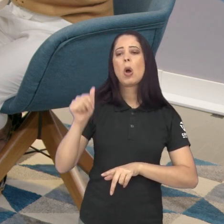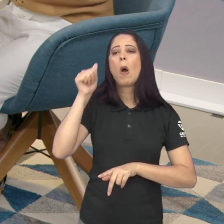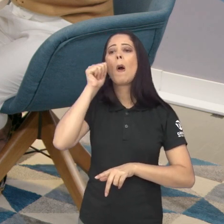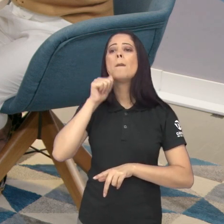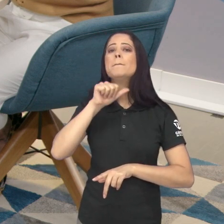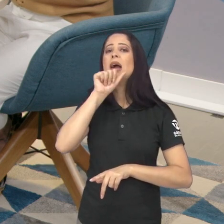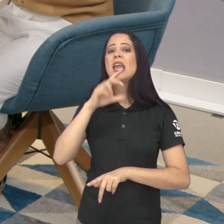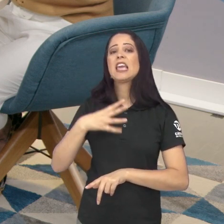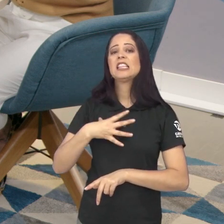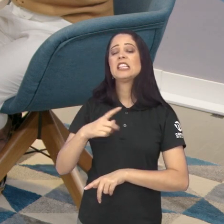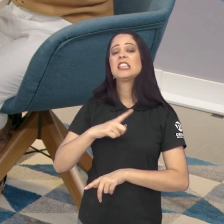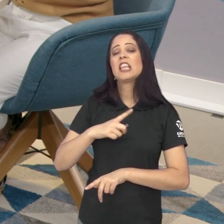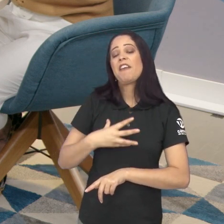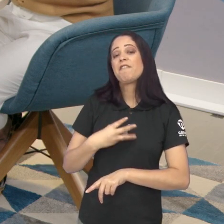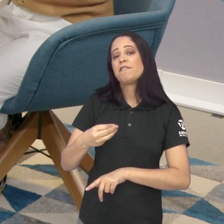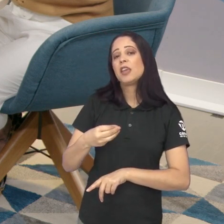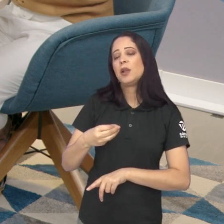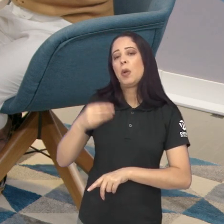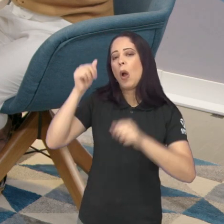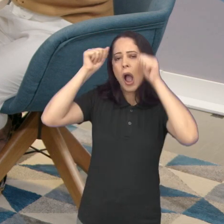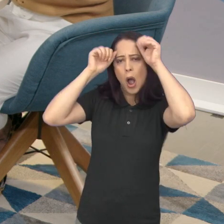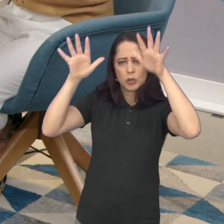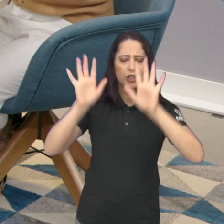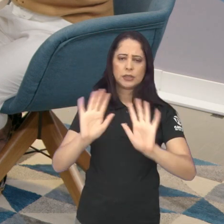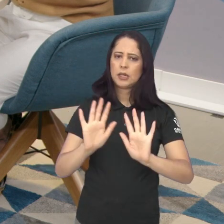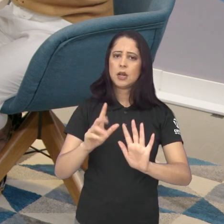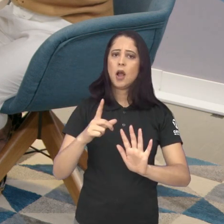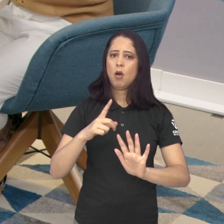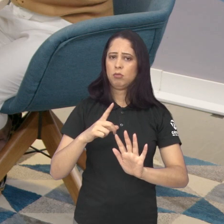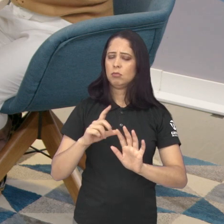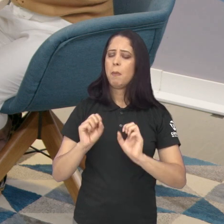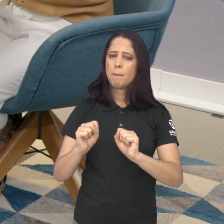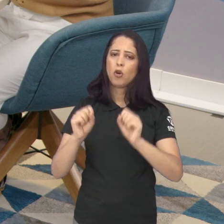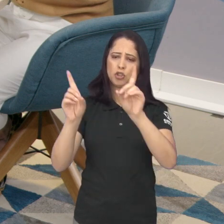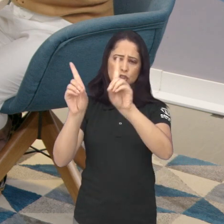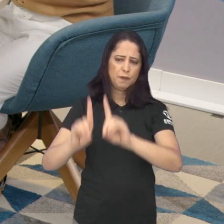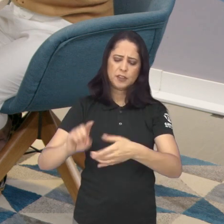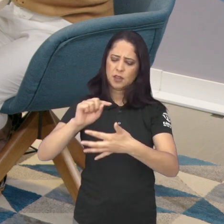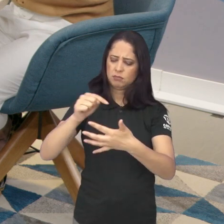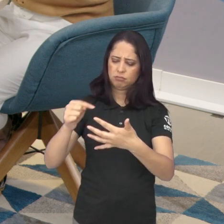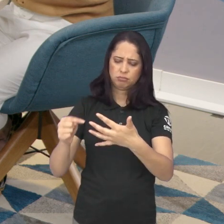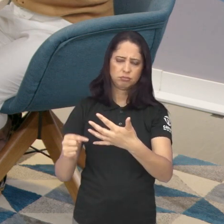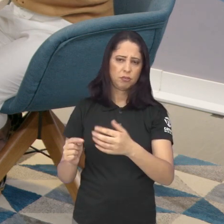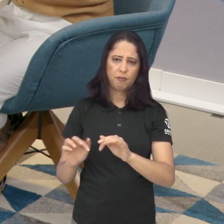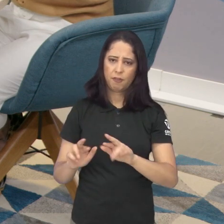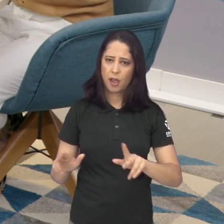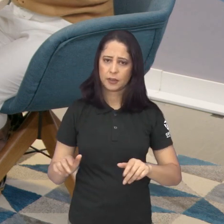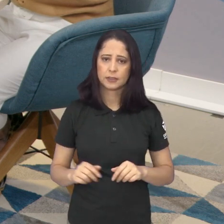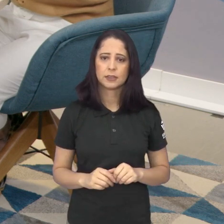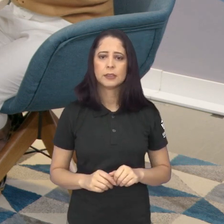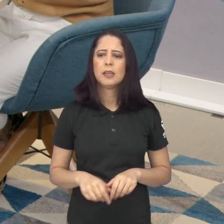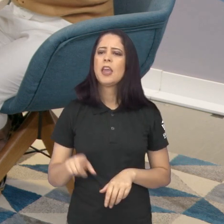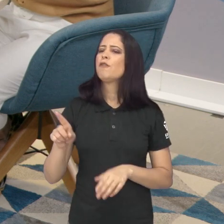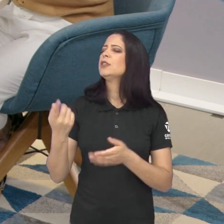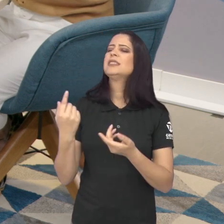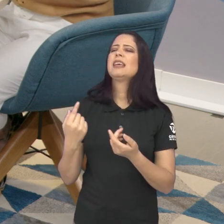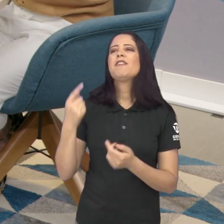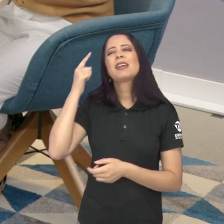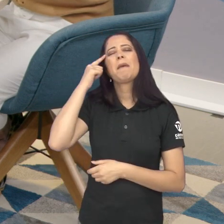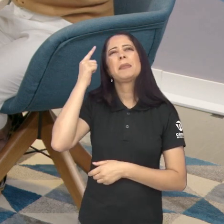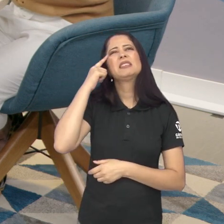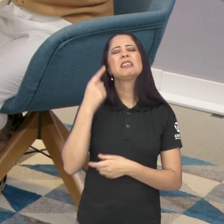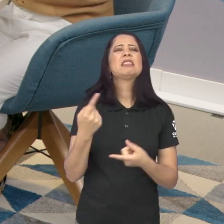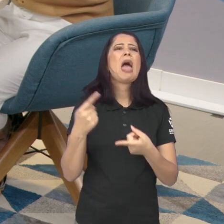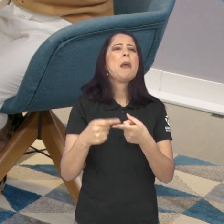enfim, por aí vai. E Camila, quando você descobriu, você se questionou várias vezes, aí, por que eu? E tanto é